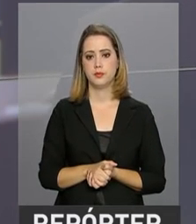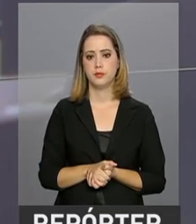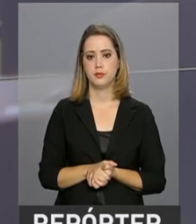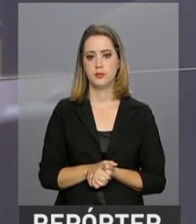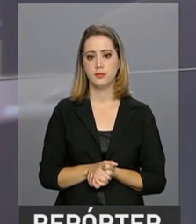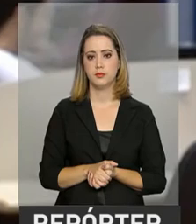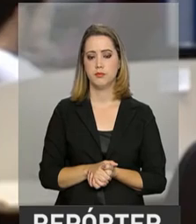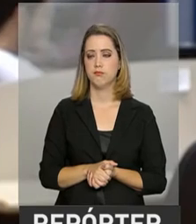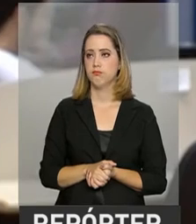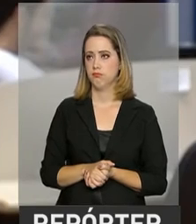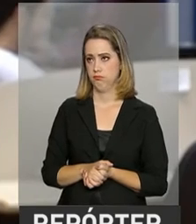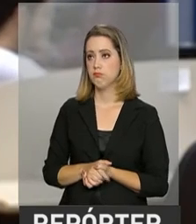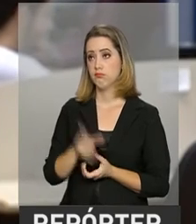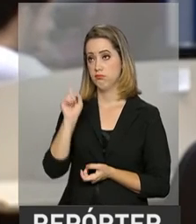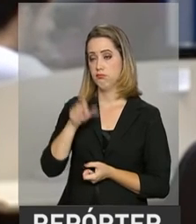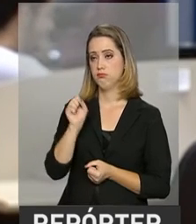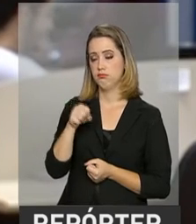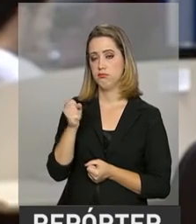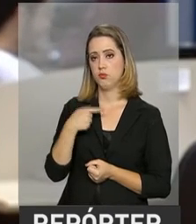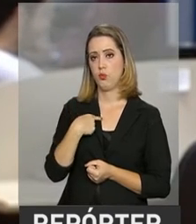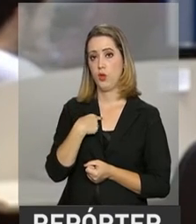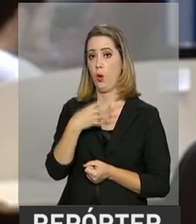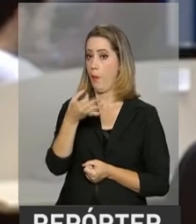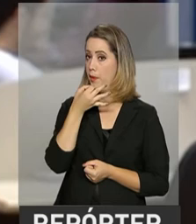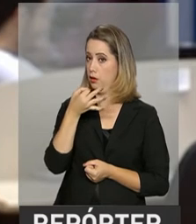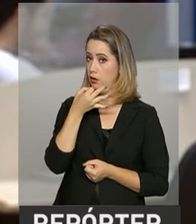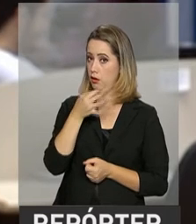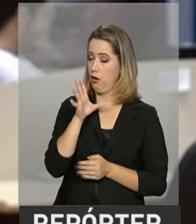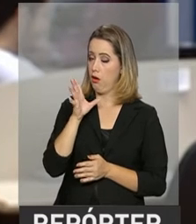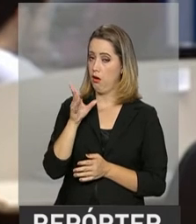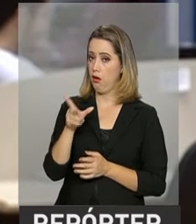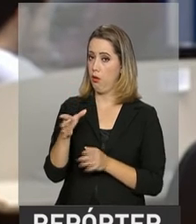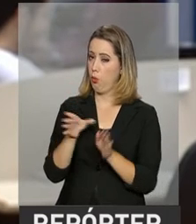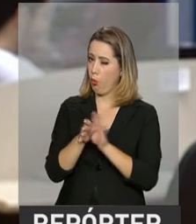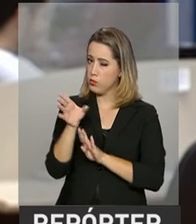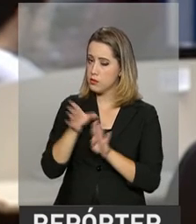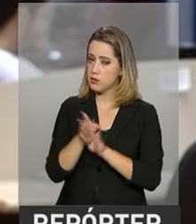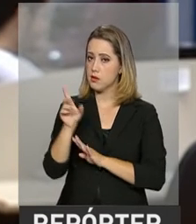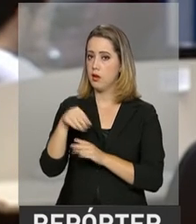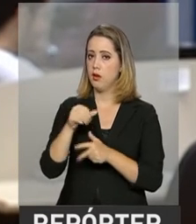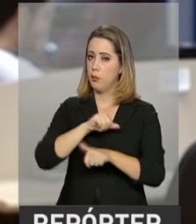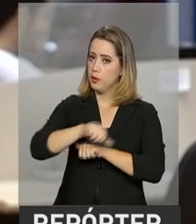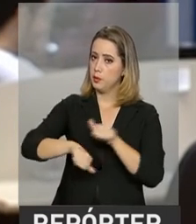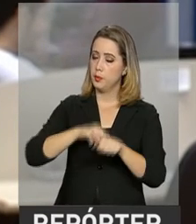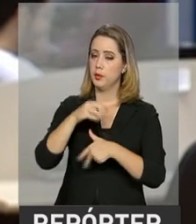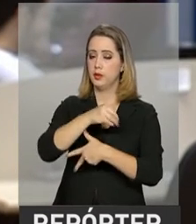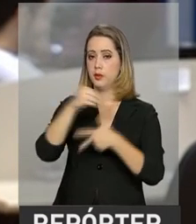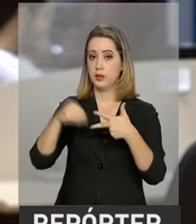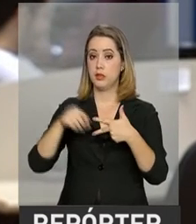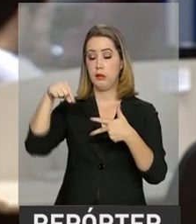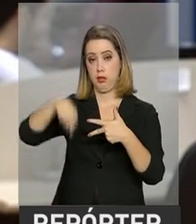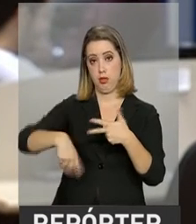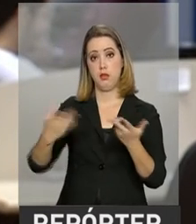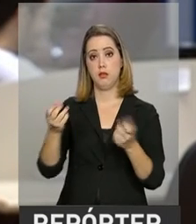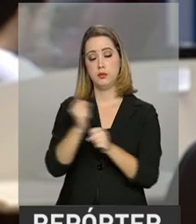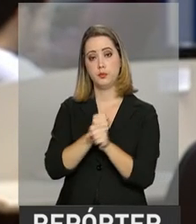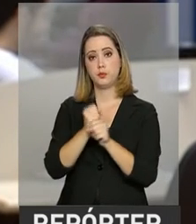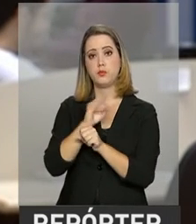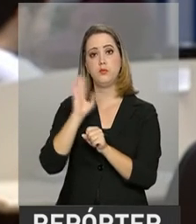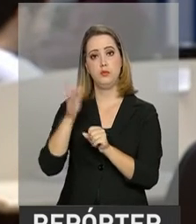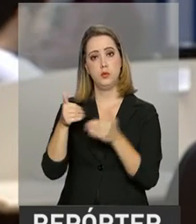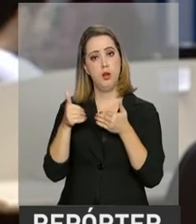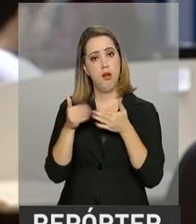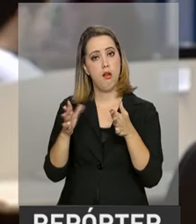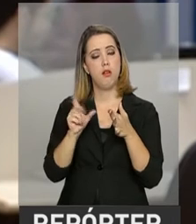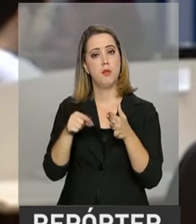É isso mesmo, Roberto. A consulta pública para ouvir opiniões e sugestões de mudanças no Enem deste ano está aberta à população no mesmo